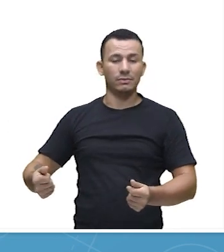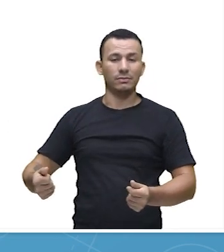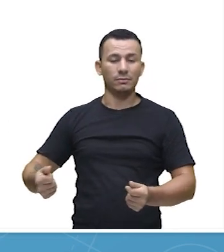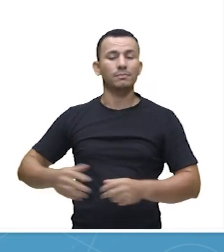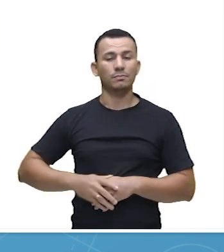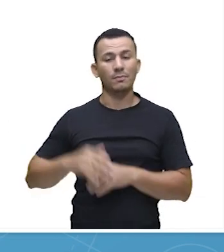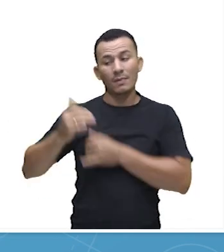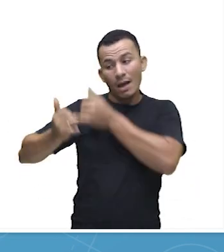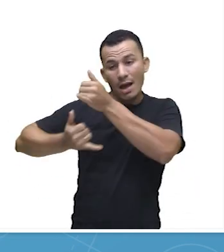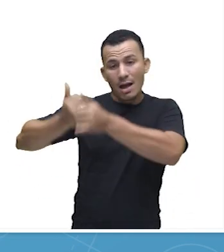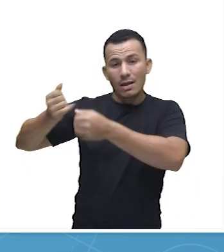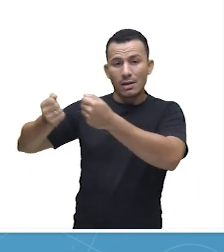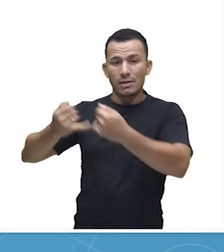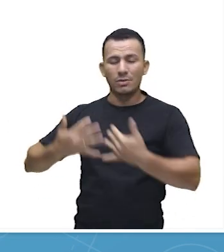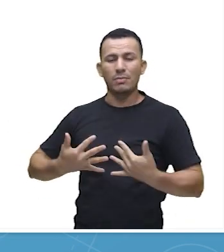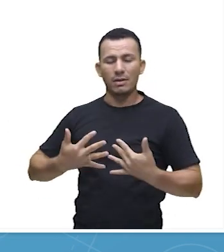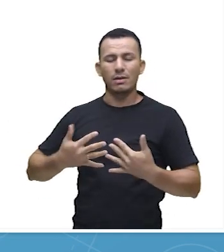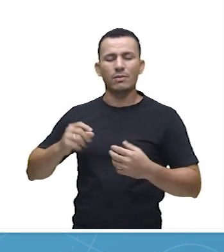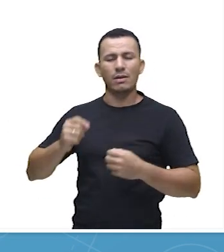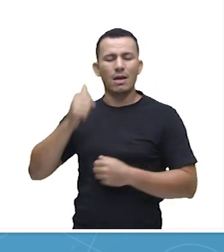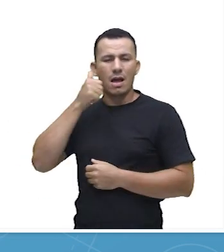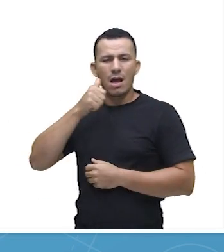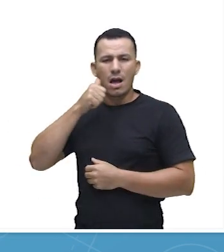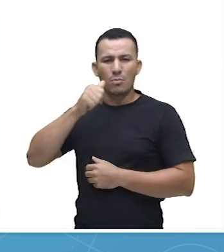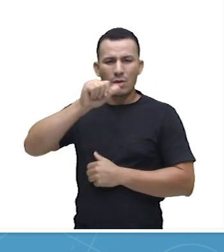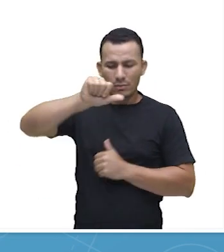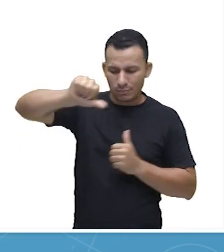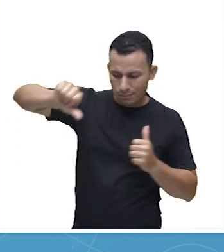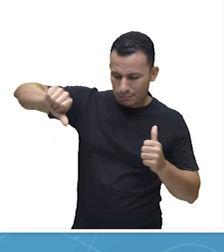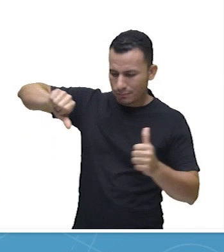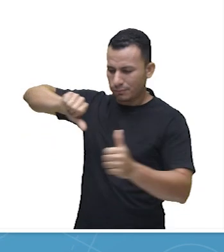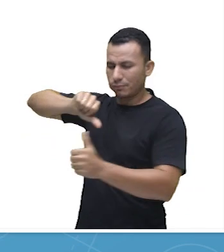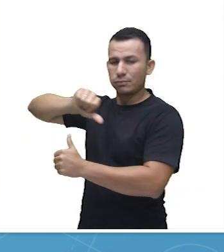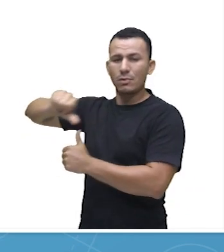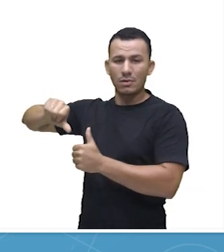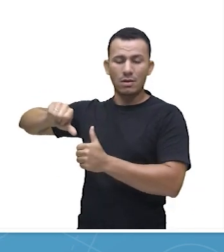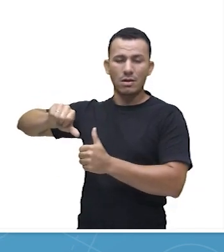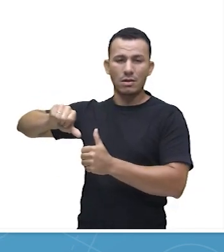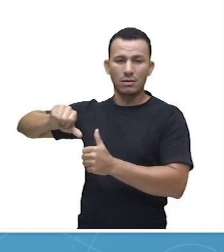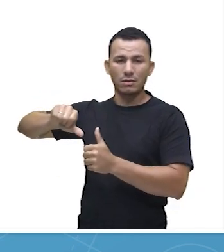que Naipi foi transformada em uma das rochas centrais da catarata